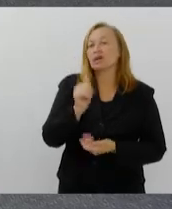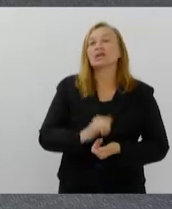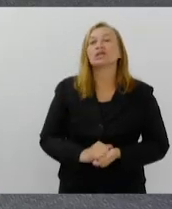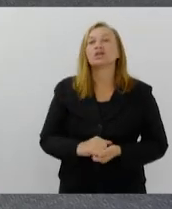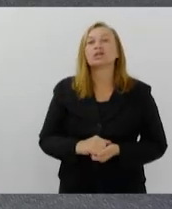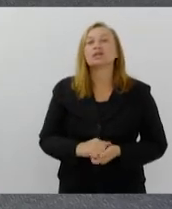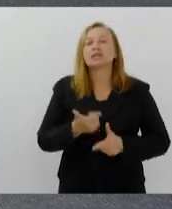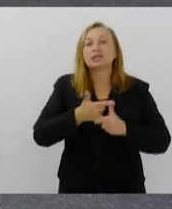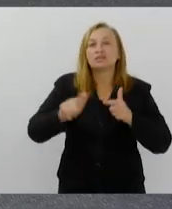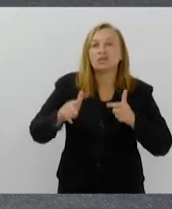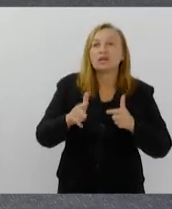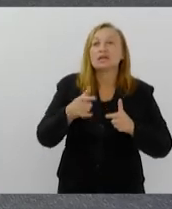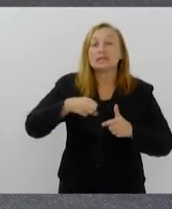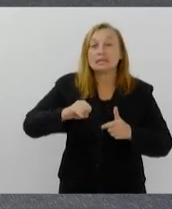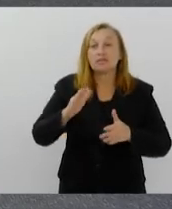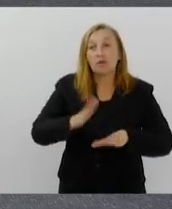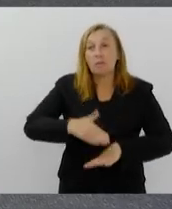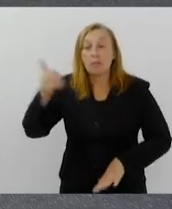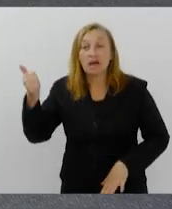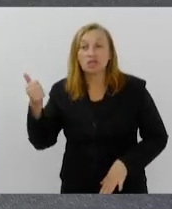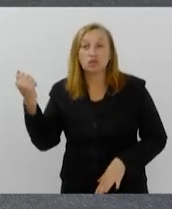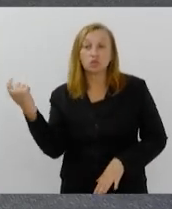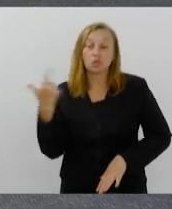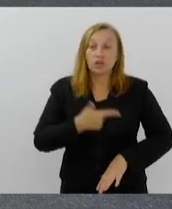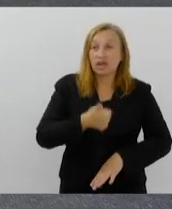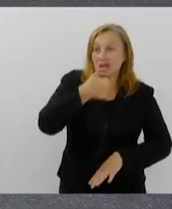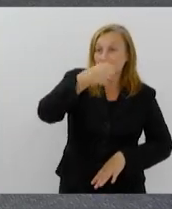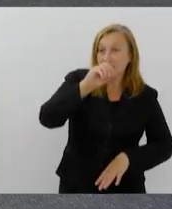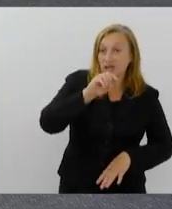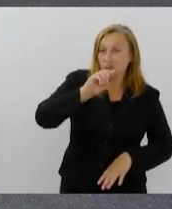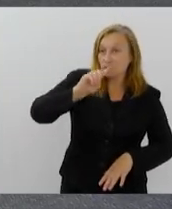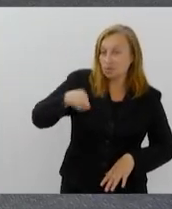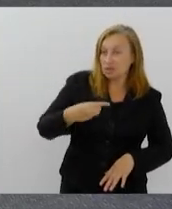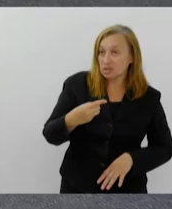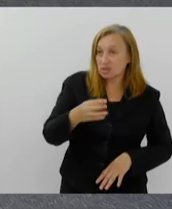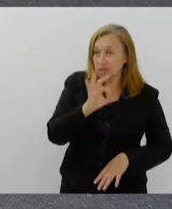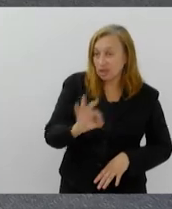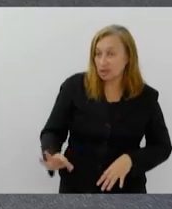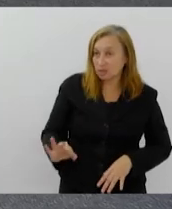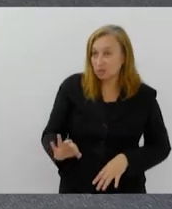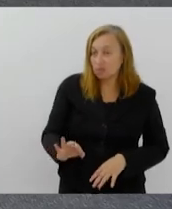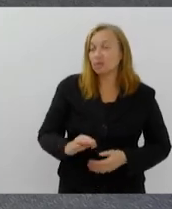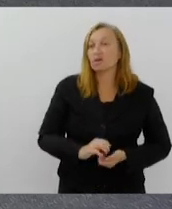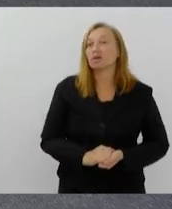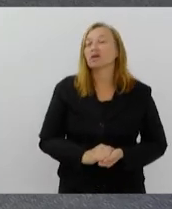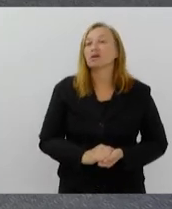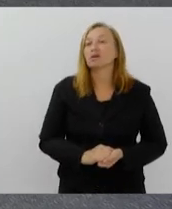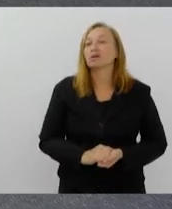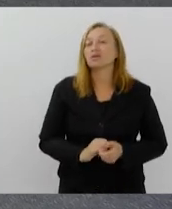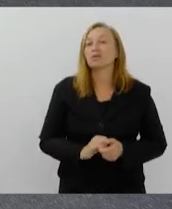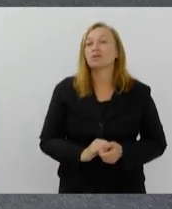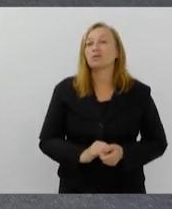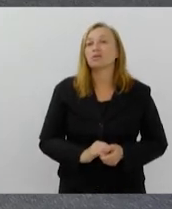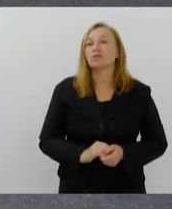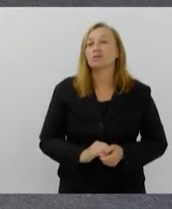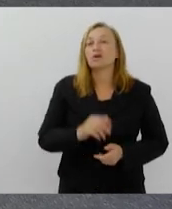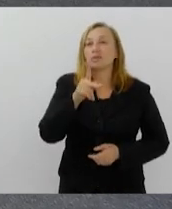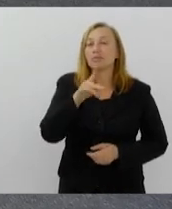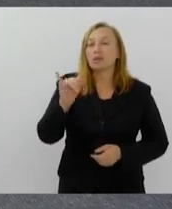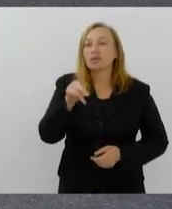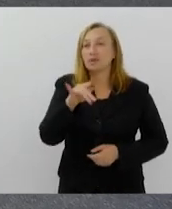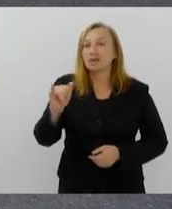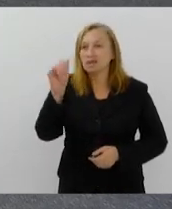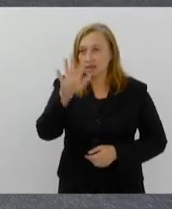esse valor for maior do que 10 pontos percentuais, essa relação do porte pelo PIB